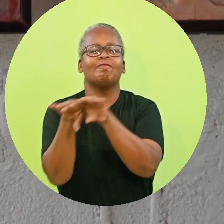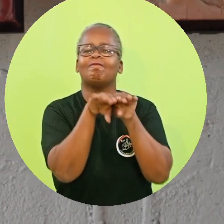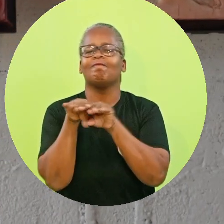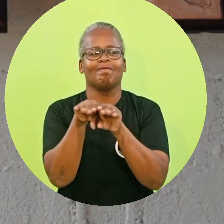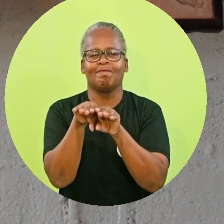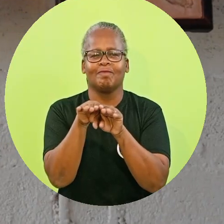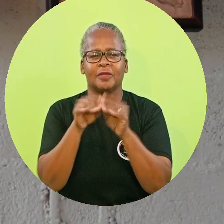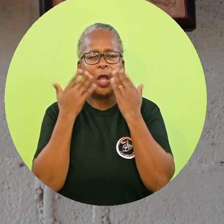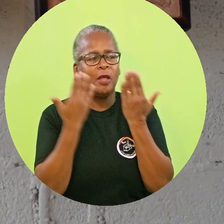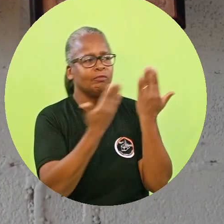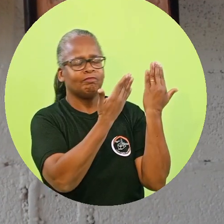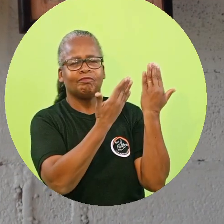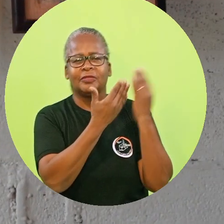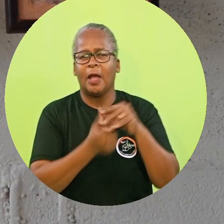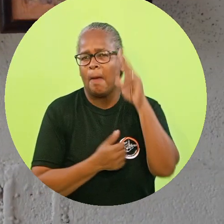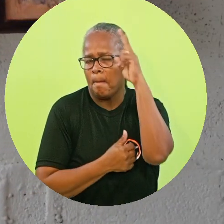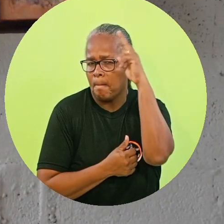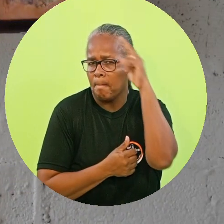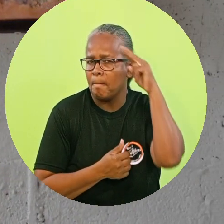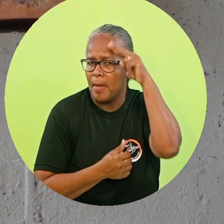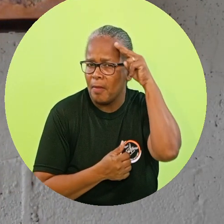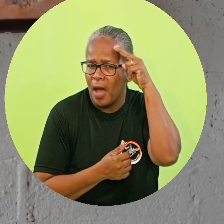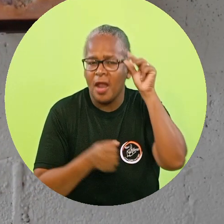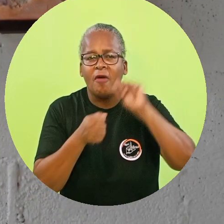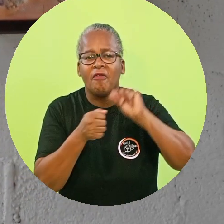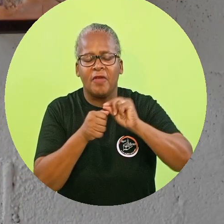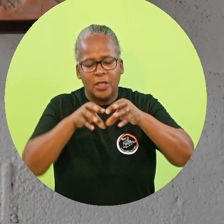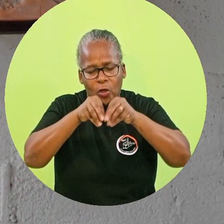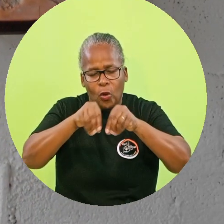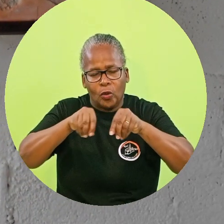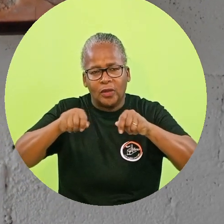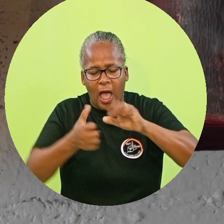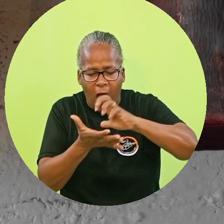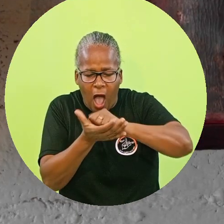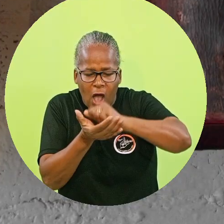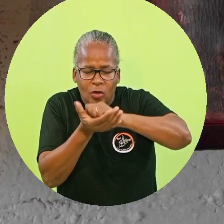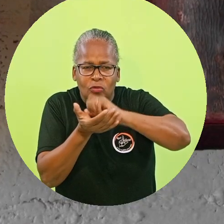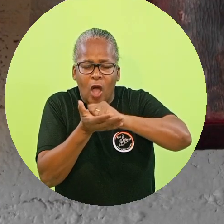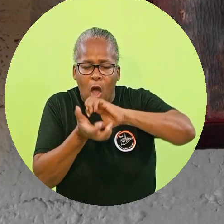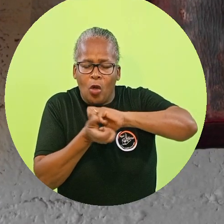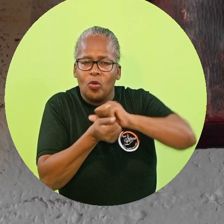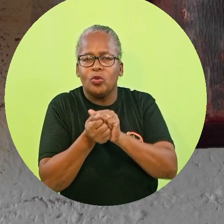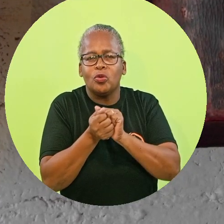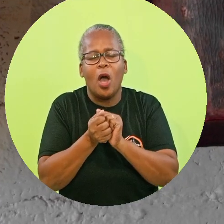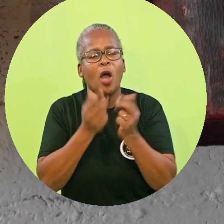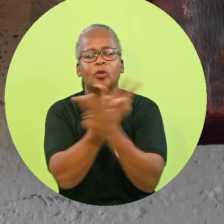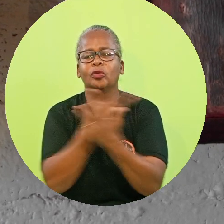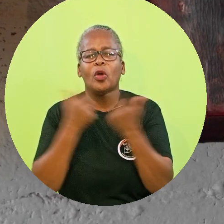Esta é Vestígios e Memórias, feita com terras argilosas, cerâmica, fibras e pigmentos